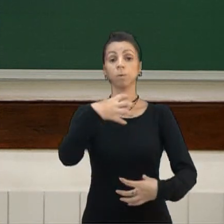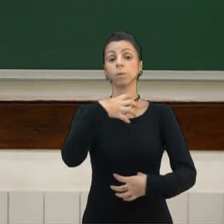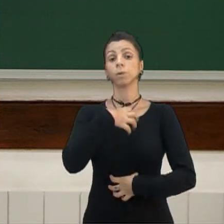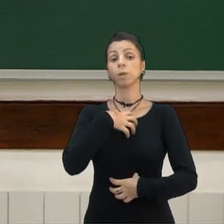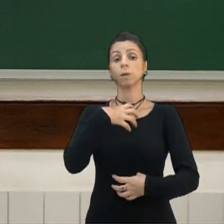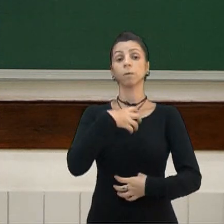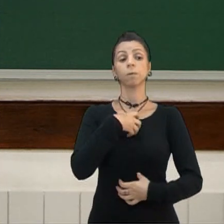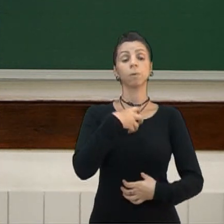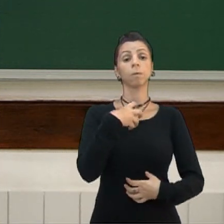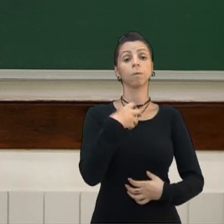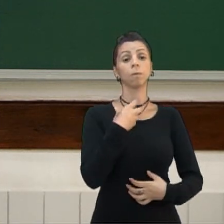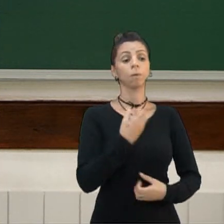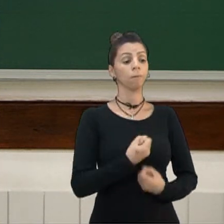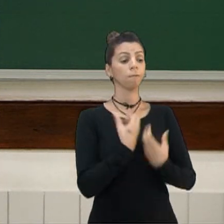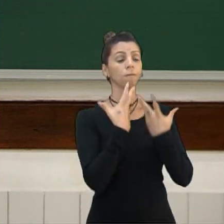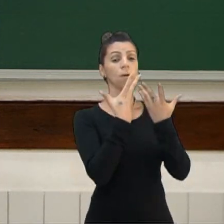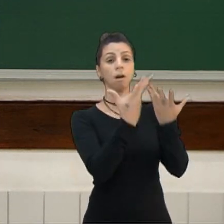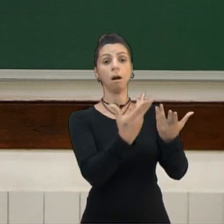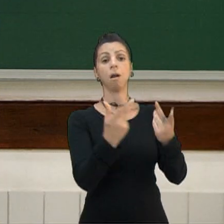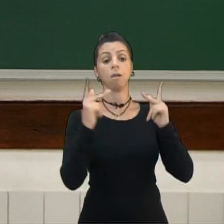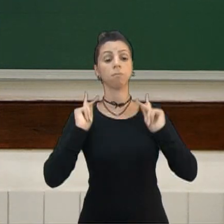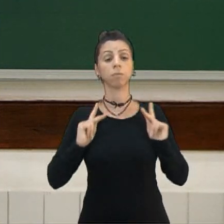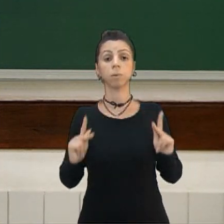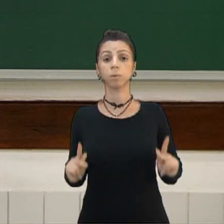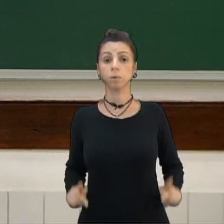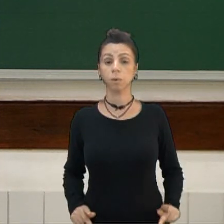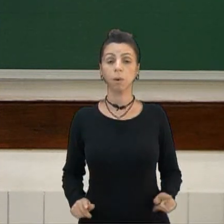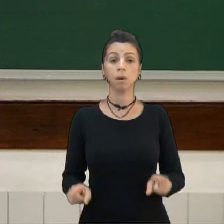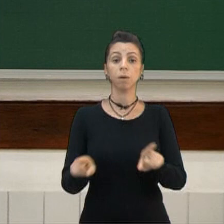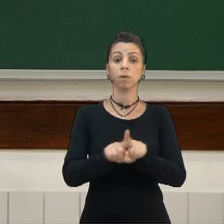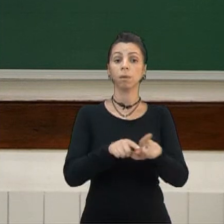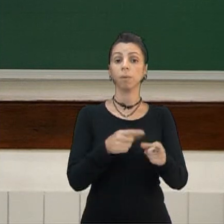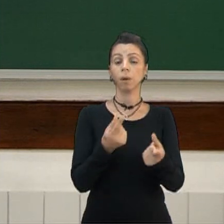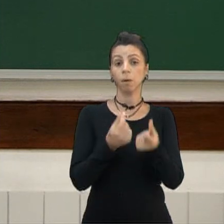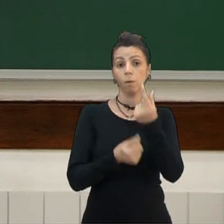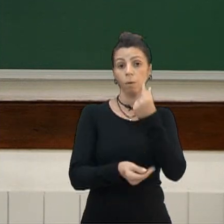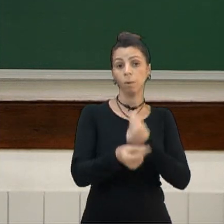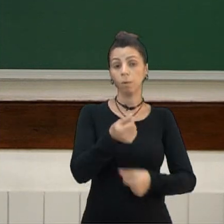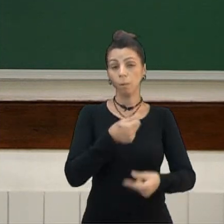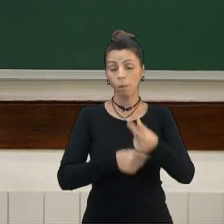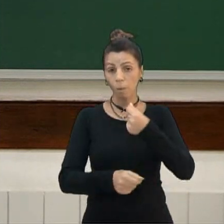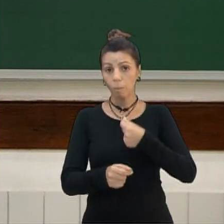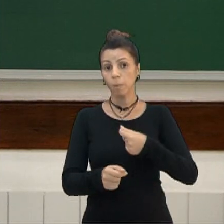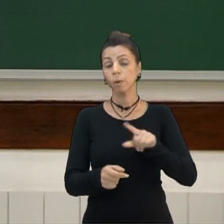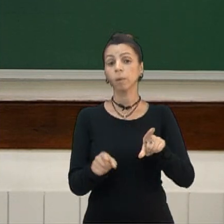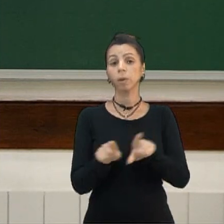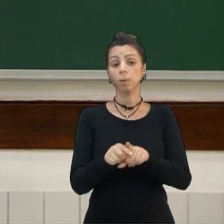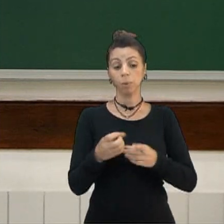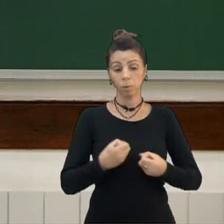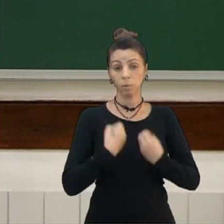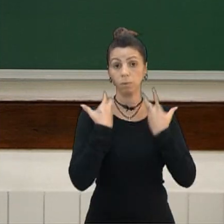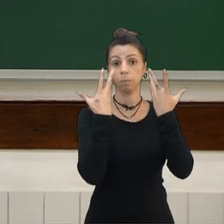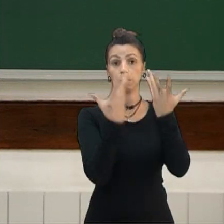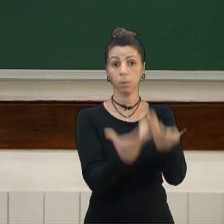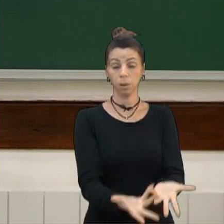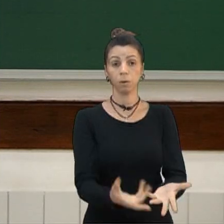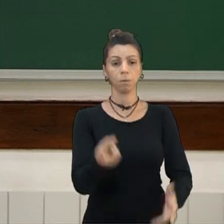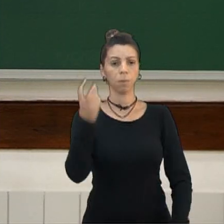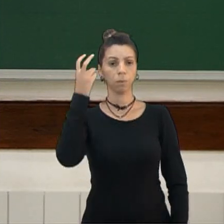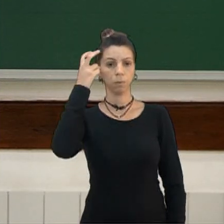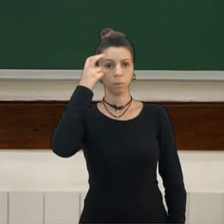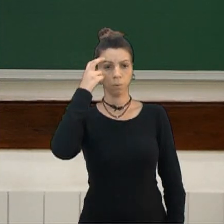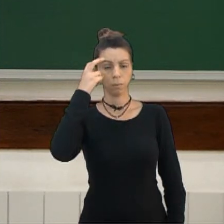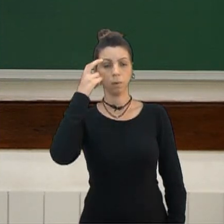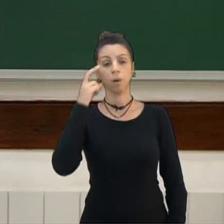fala, a pessoa tem postura, a condição econômica dela também, né? Que também expressa uma cultura, é uma forma também